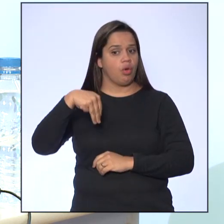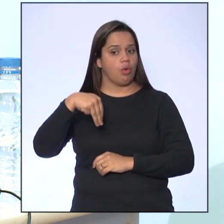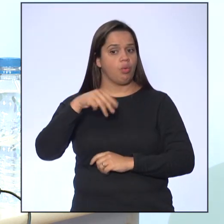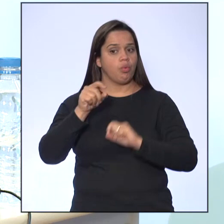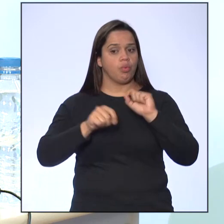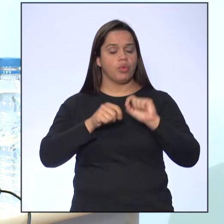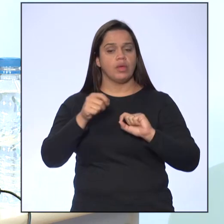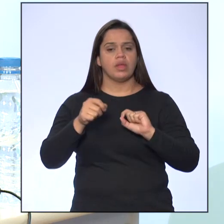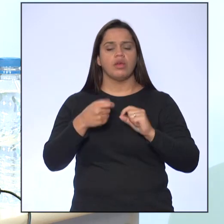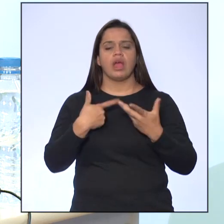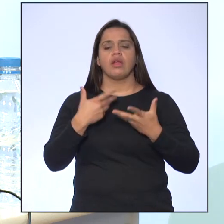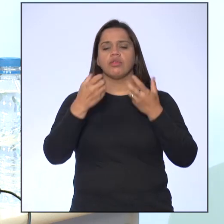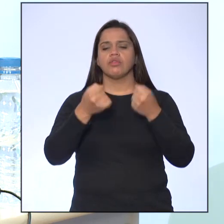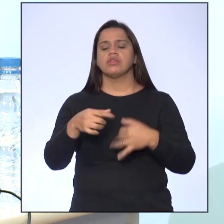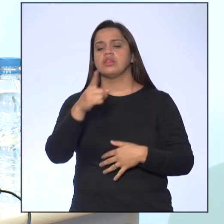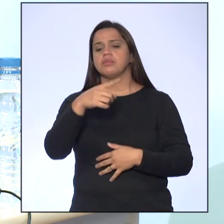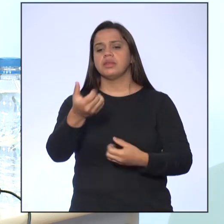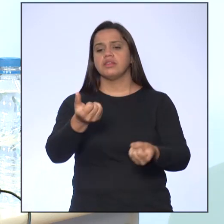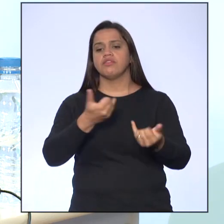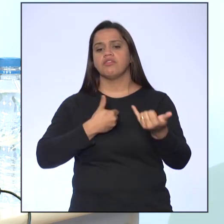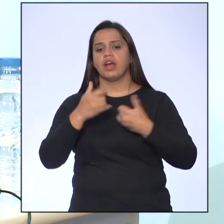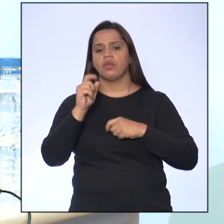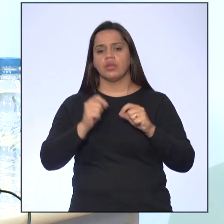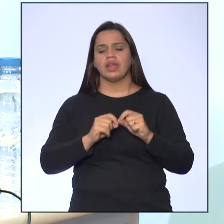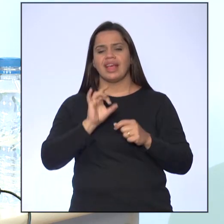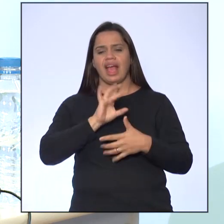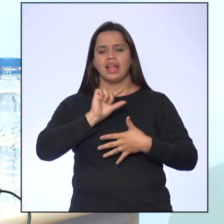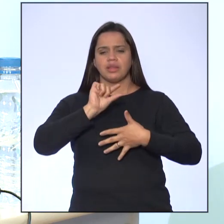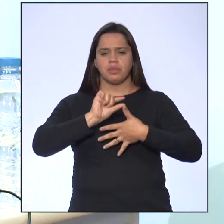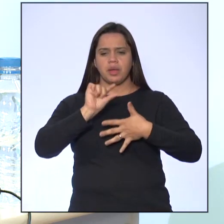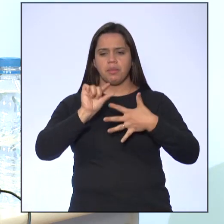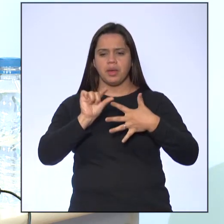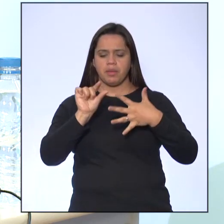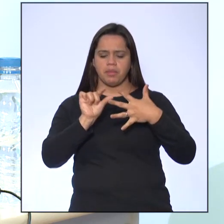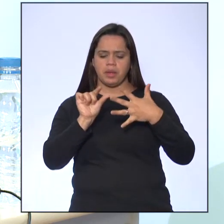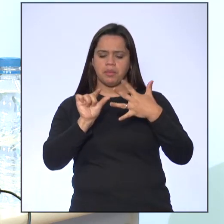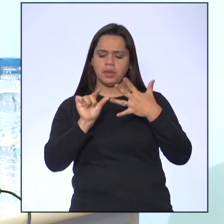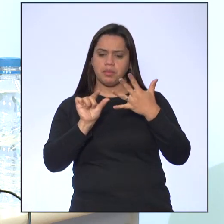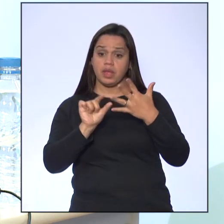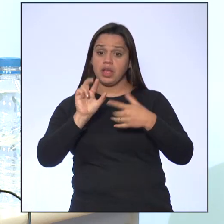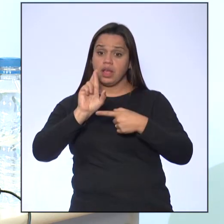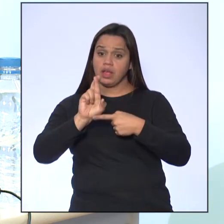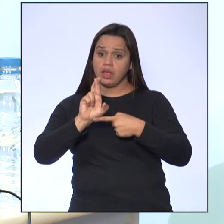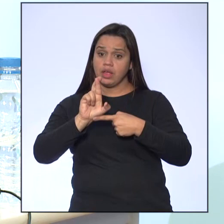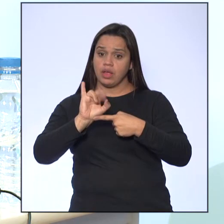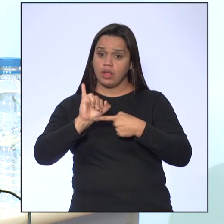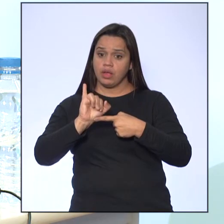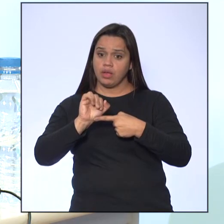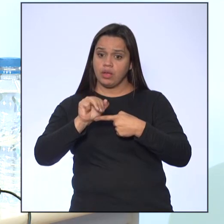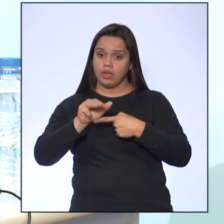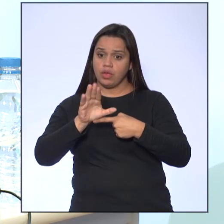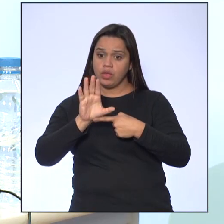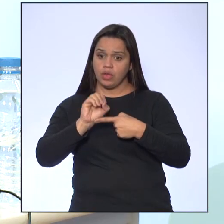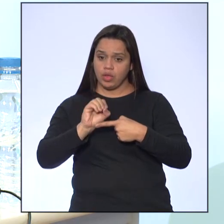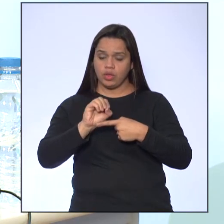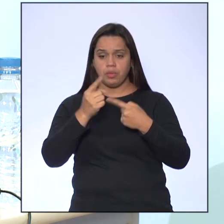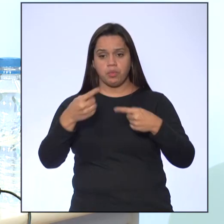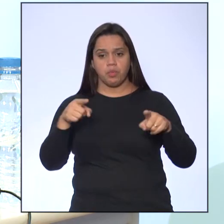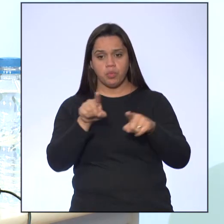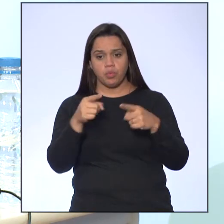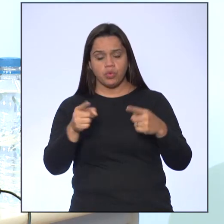me dissessem agora de todos os pedacinhos de ritmo que a gente... Ritmo, música, de variações que a gente